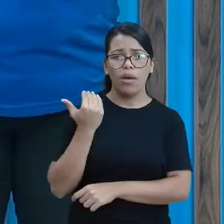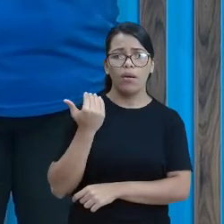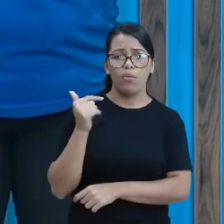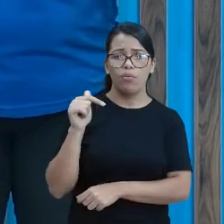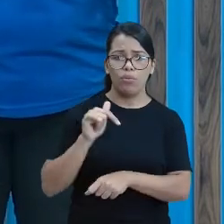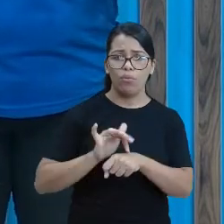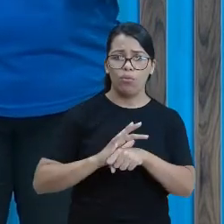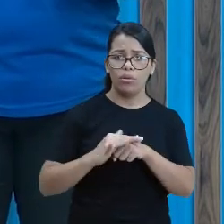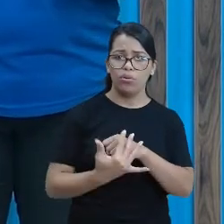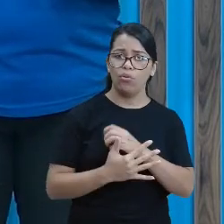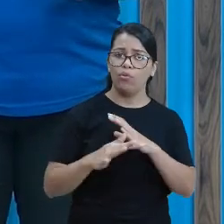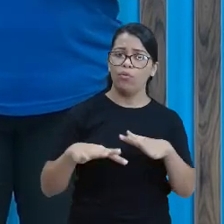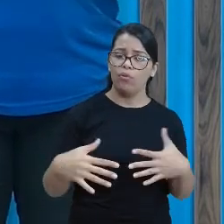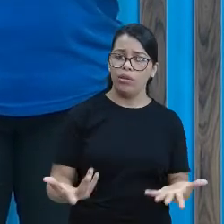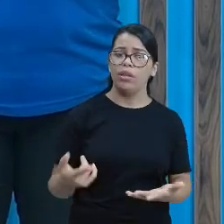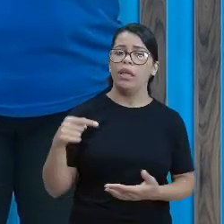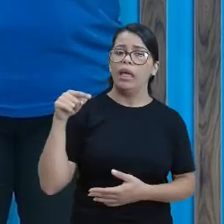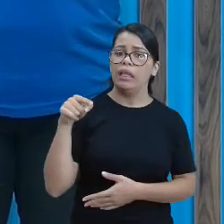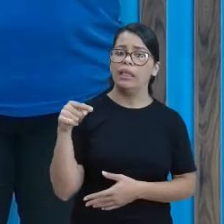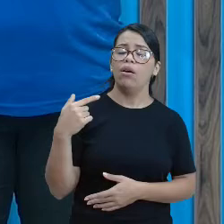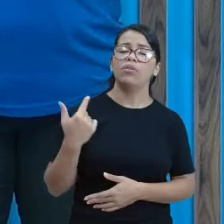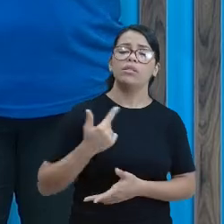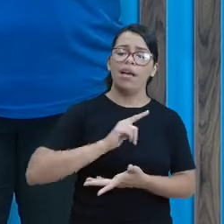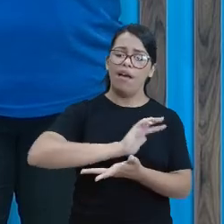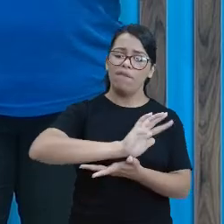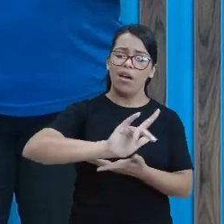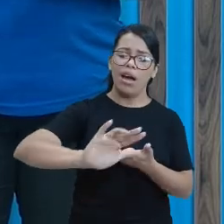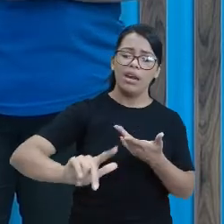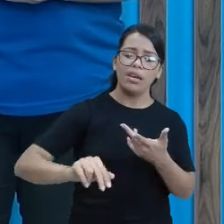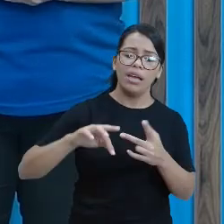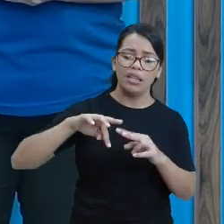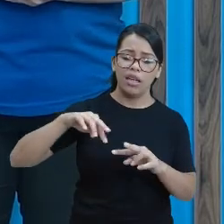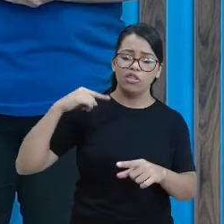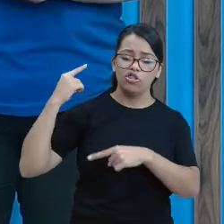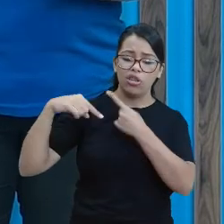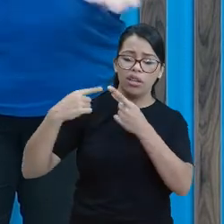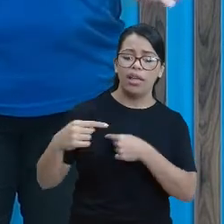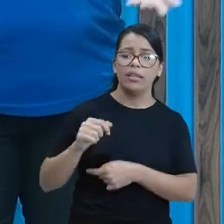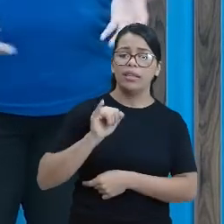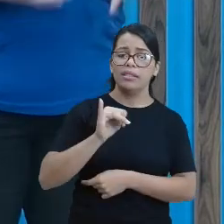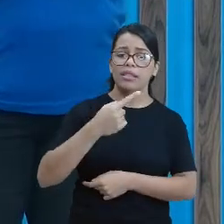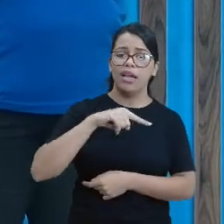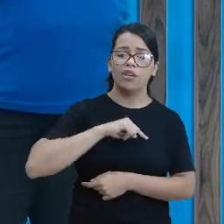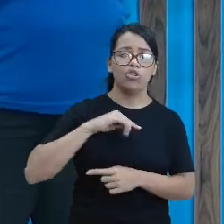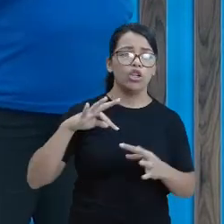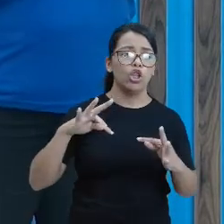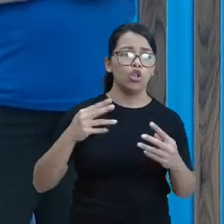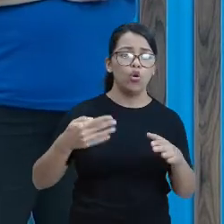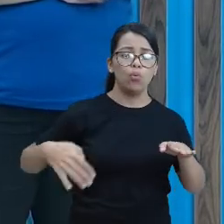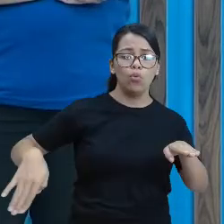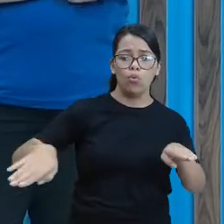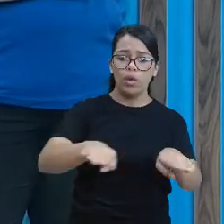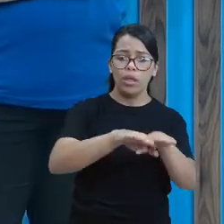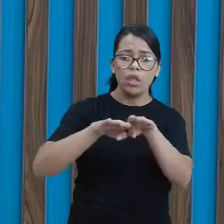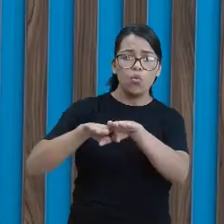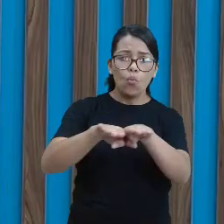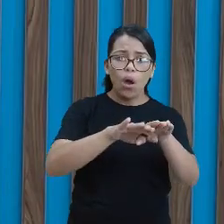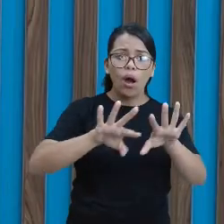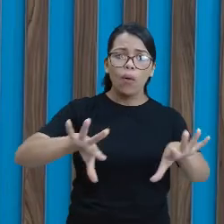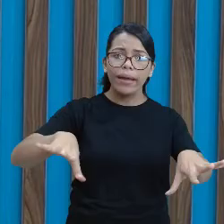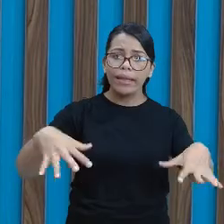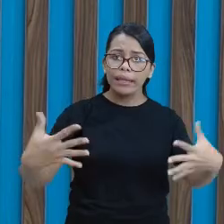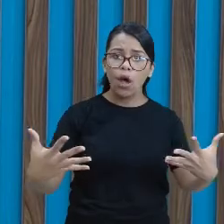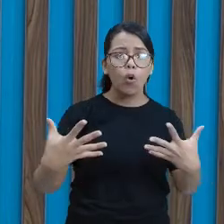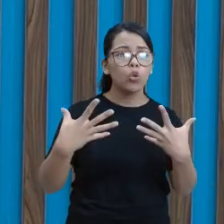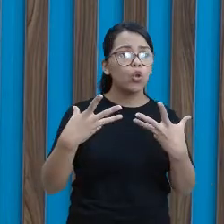a diversidade genética. Se fôssemos todos iguais, provavelmente a raça humana estaria